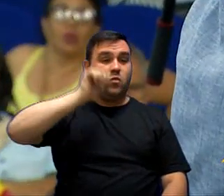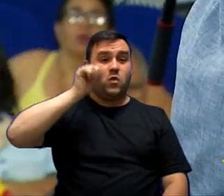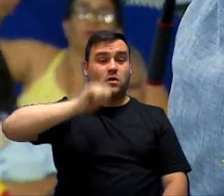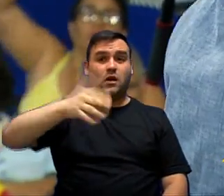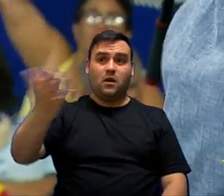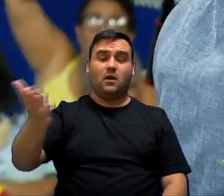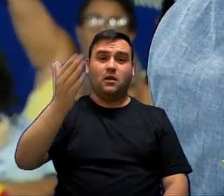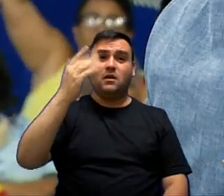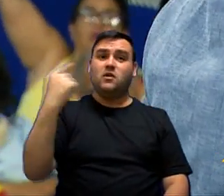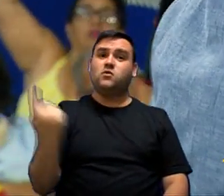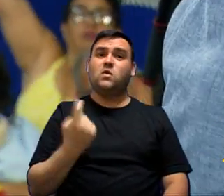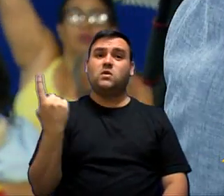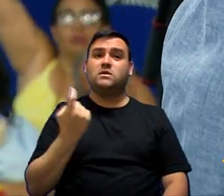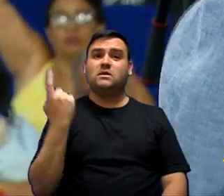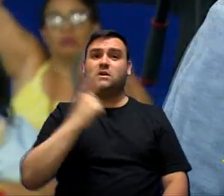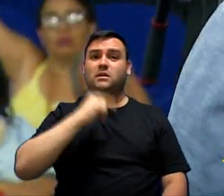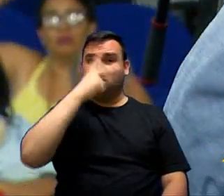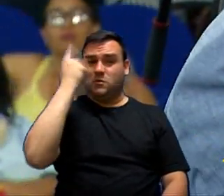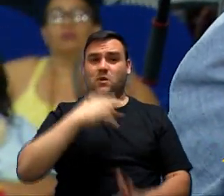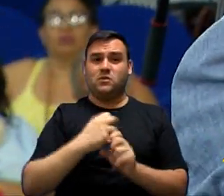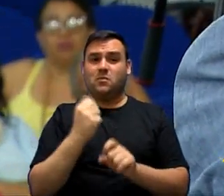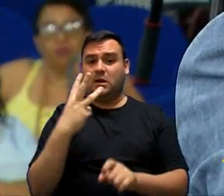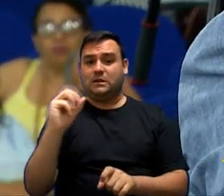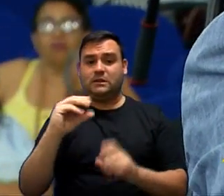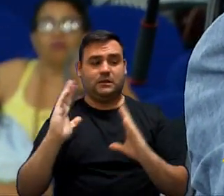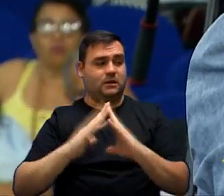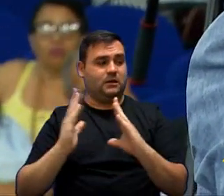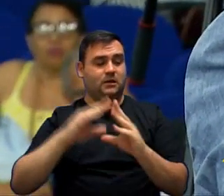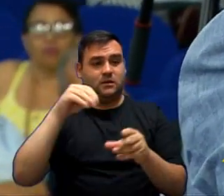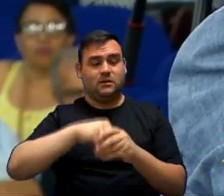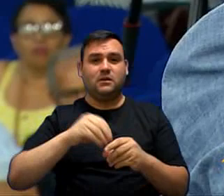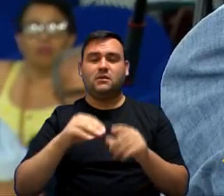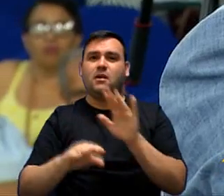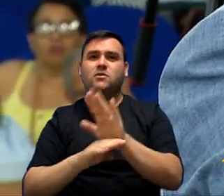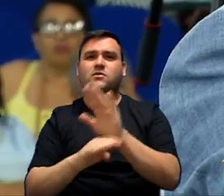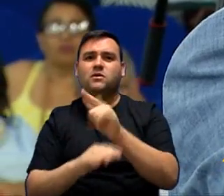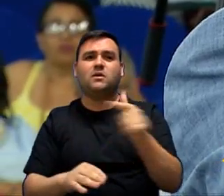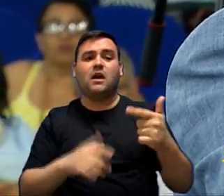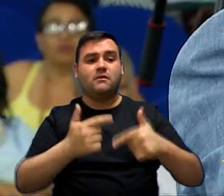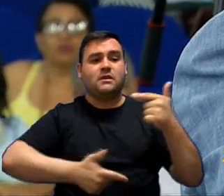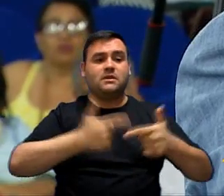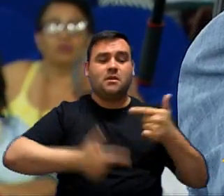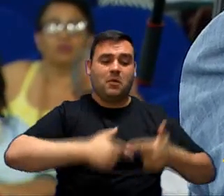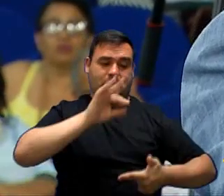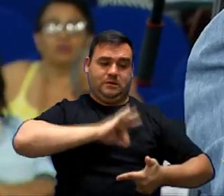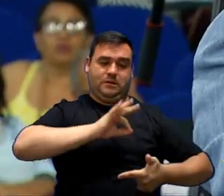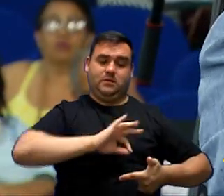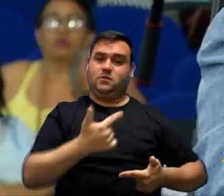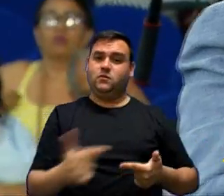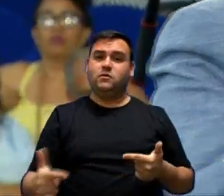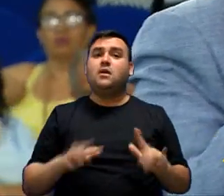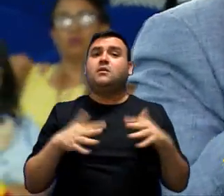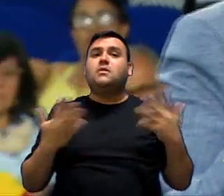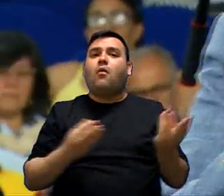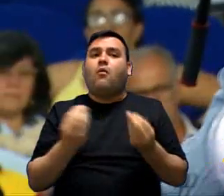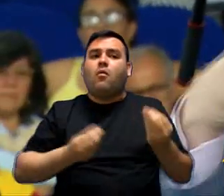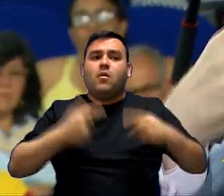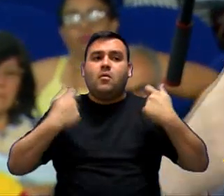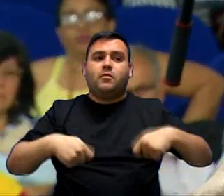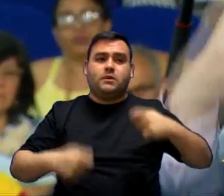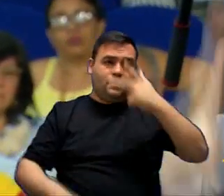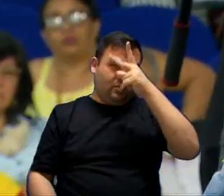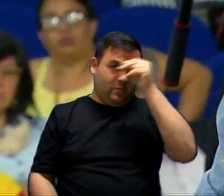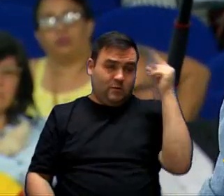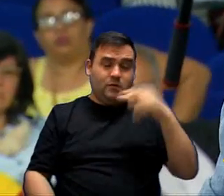muitas delas, sozinha com 30 pessoas numa casa. Não dão conta. Elas, às vezes, trabalham sem receber. Então, assim, precisa a